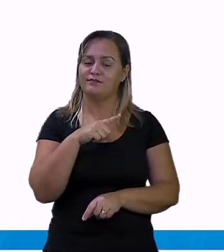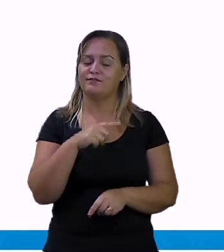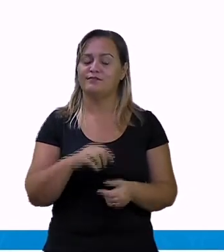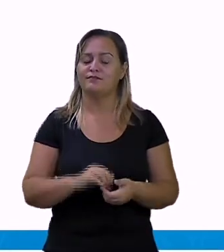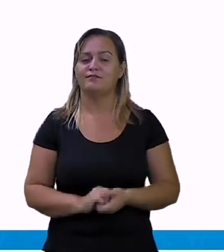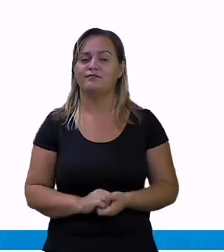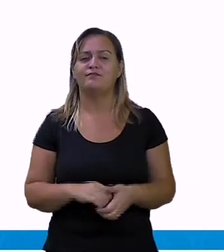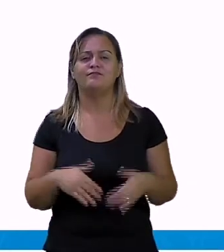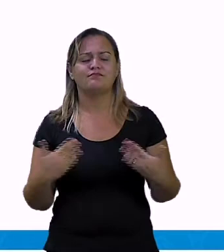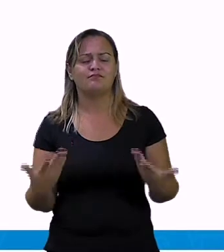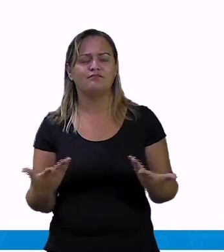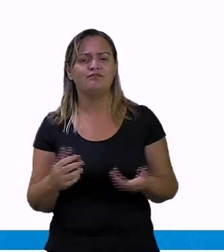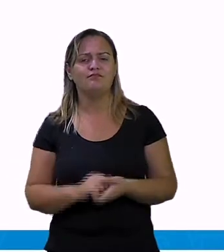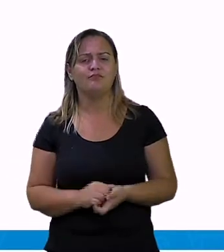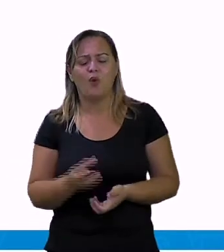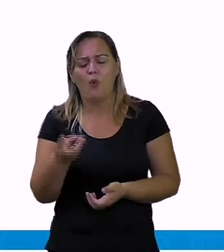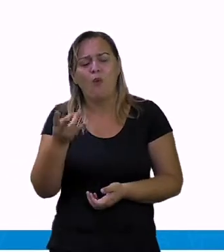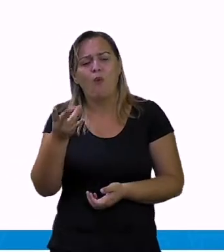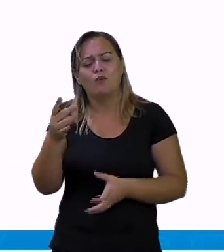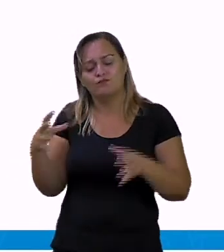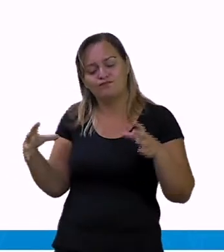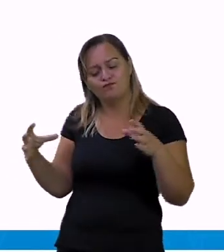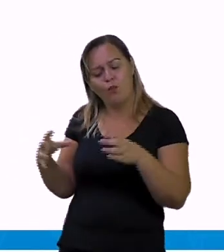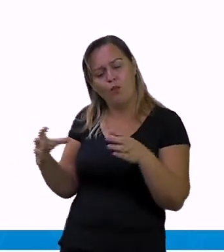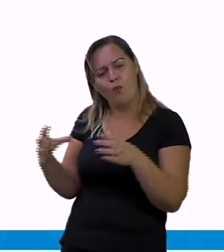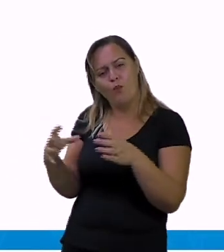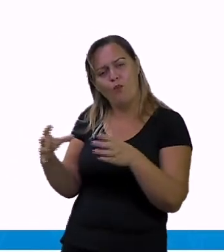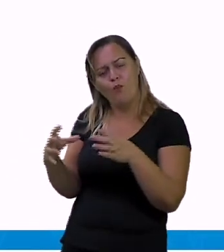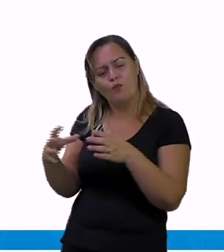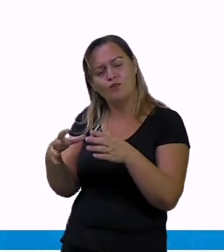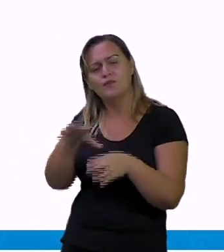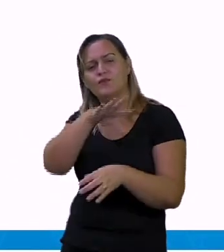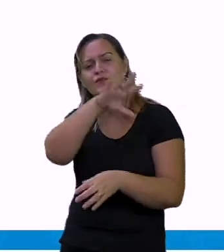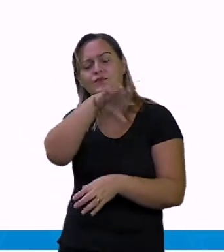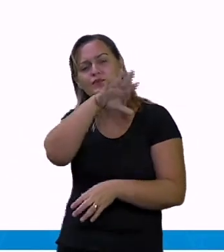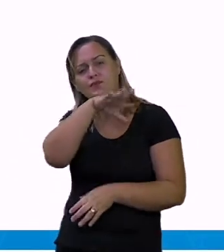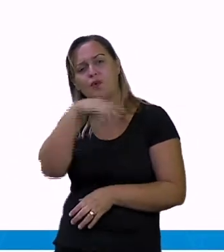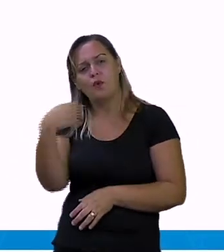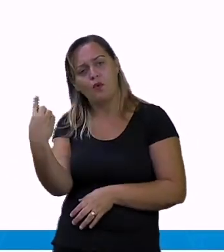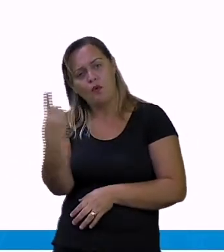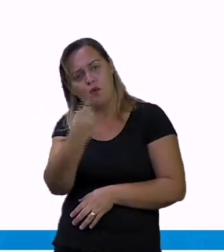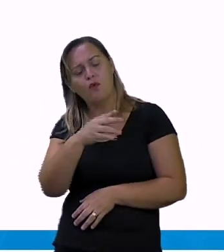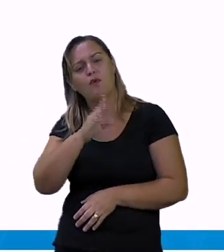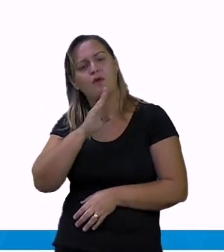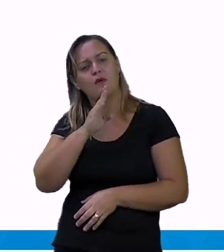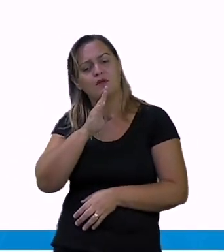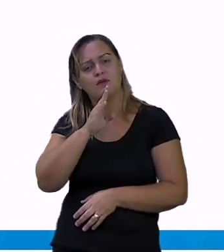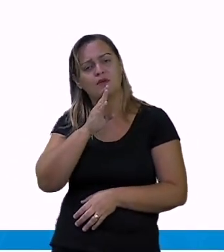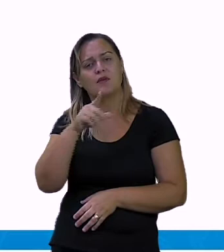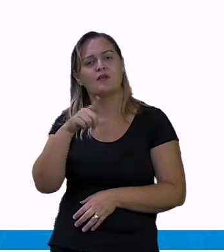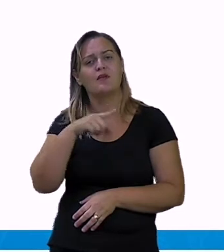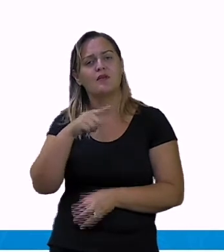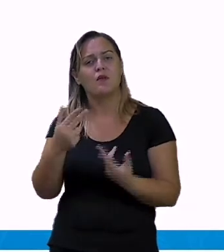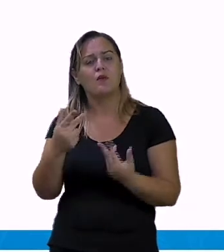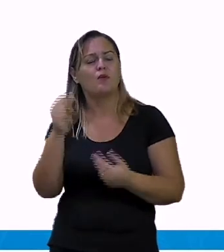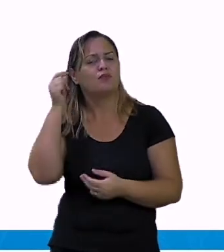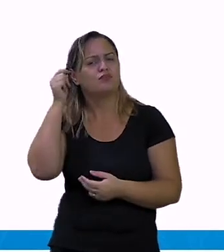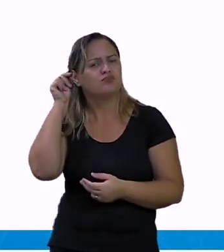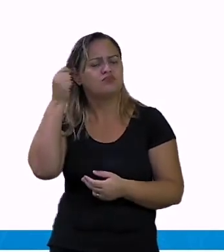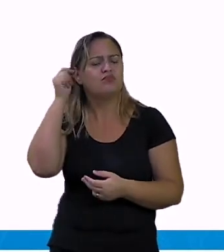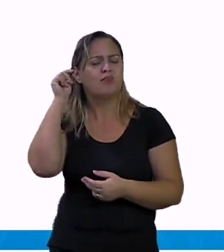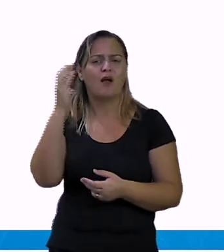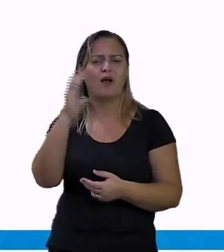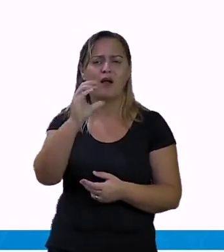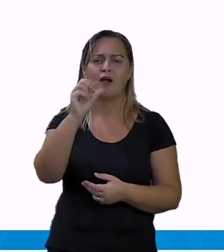Quantas espécies a gente conhece que são cartilaginosas? São mais de